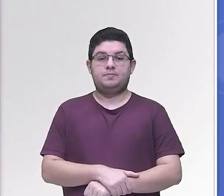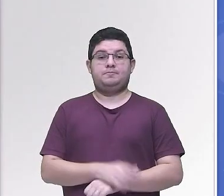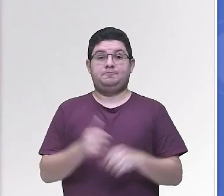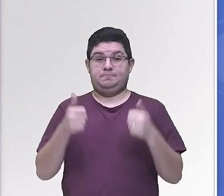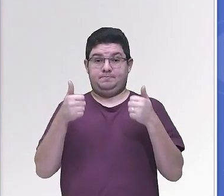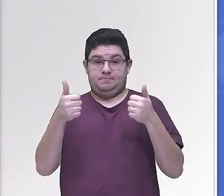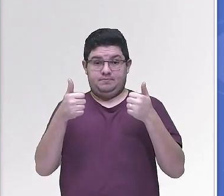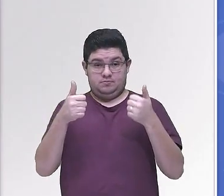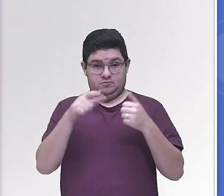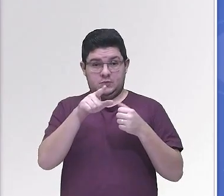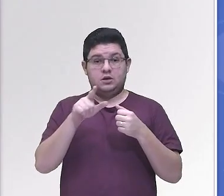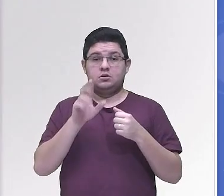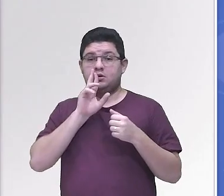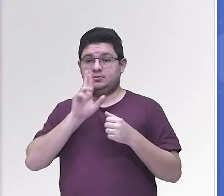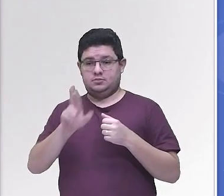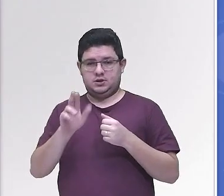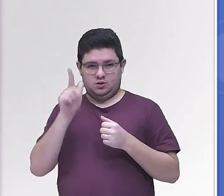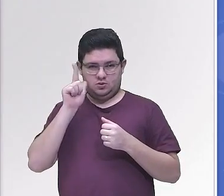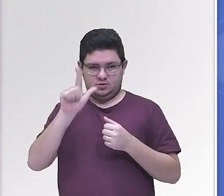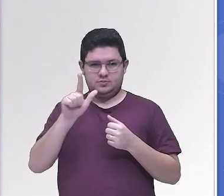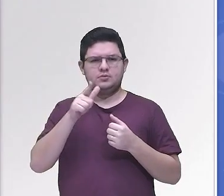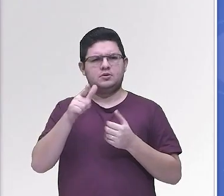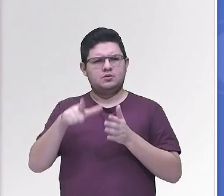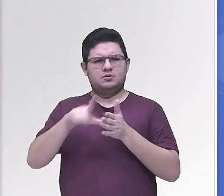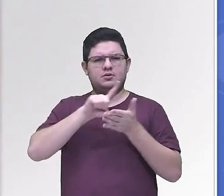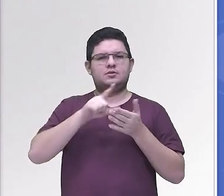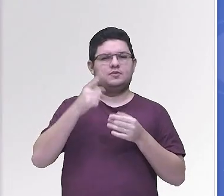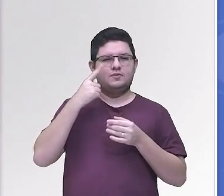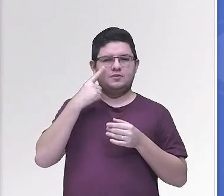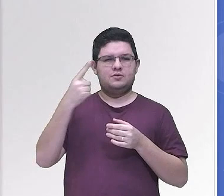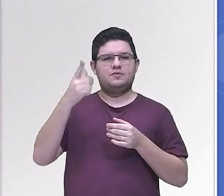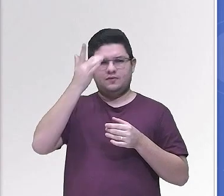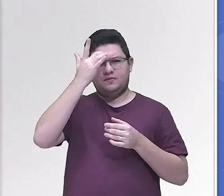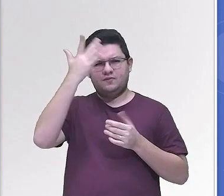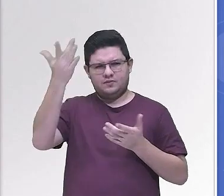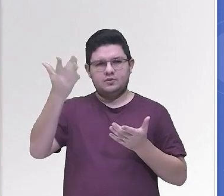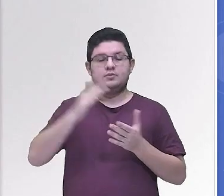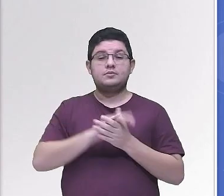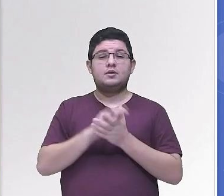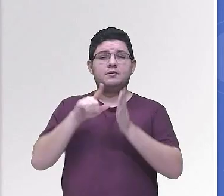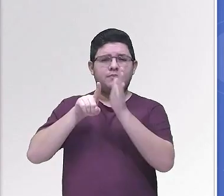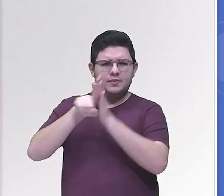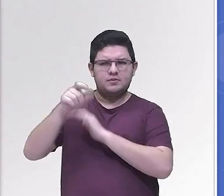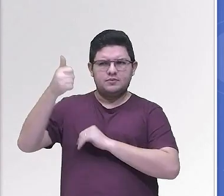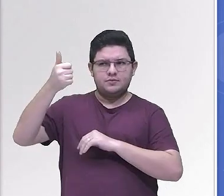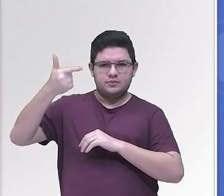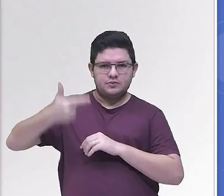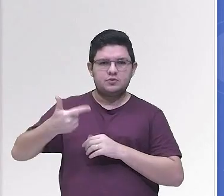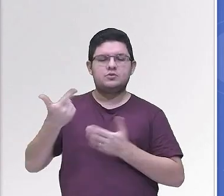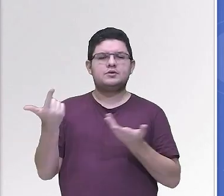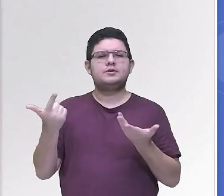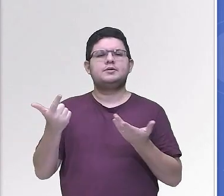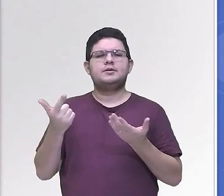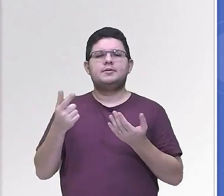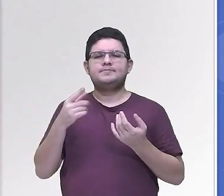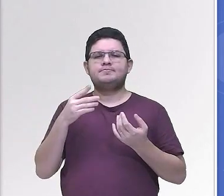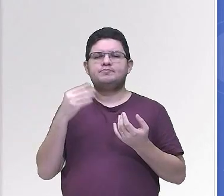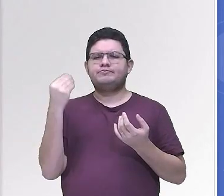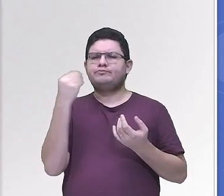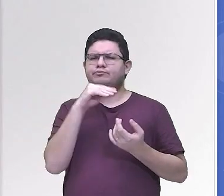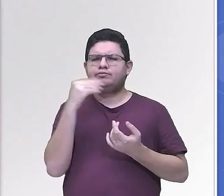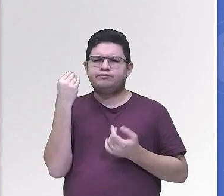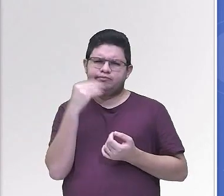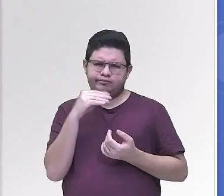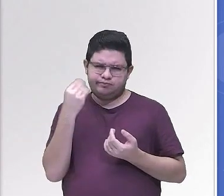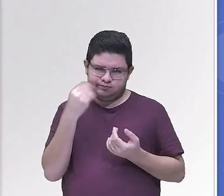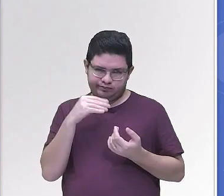Conseguiram responder? Tava fácil demais, né? Duas perguntinhas assim como a gente fala no popular brasileiro, mamão com açúcar para vocês